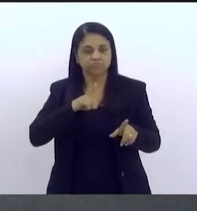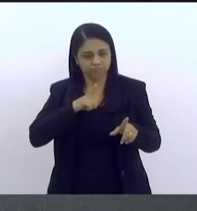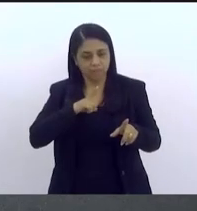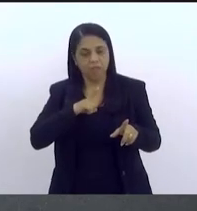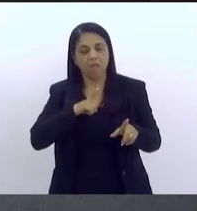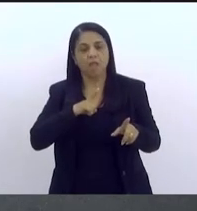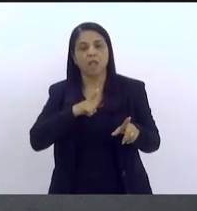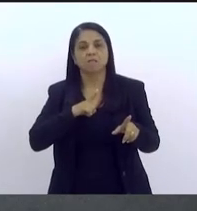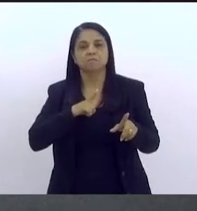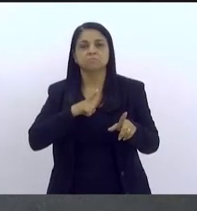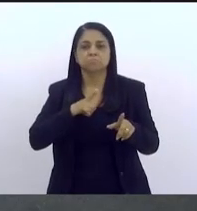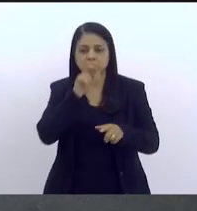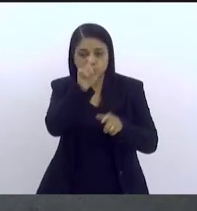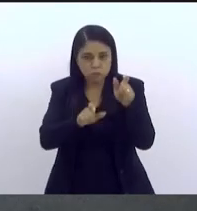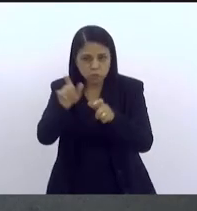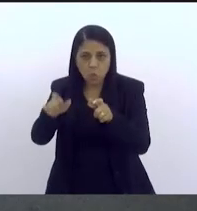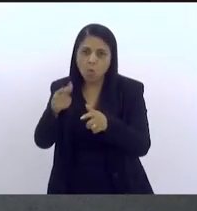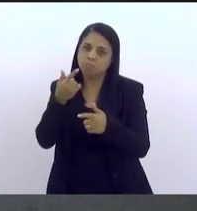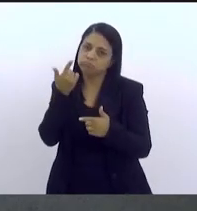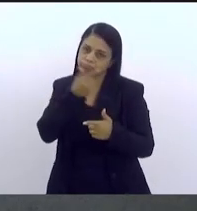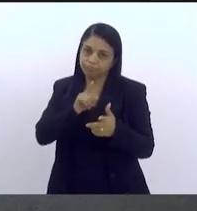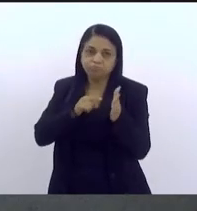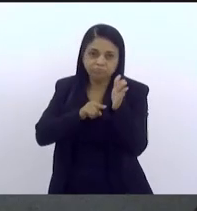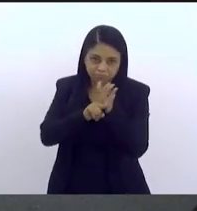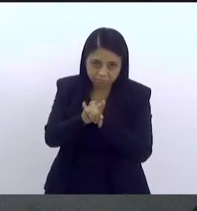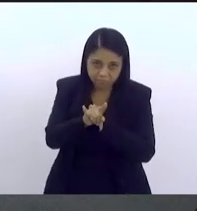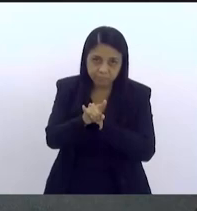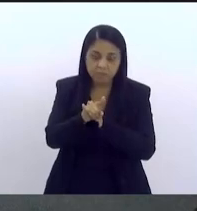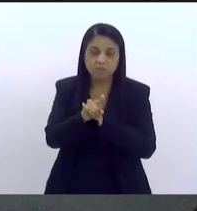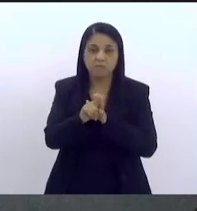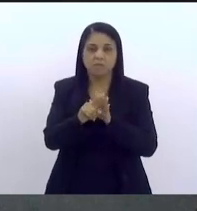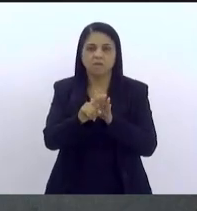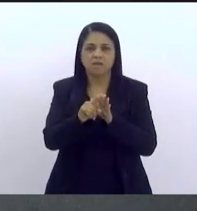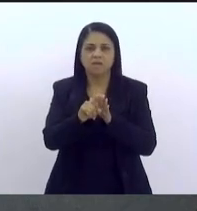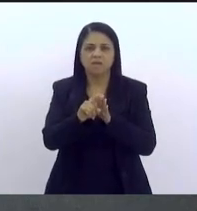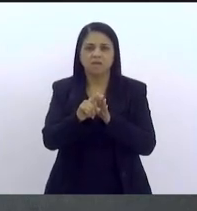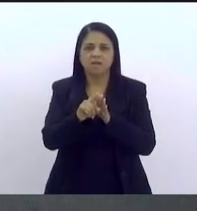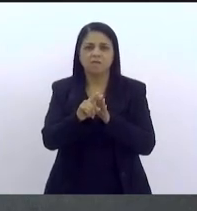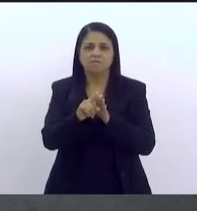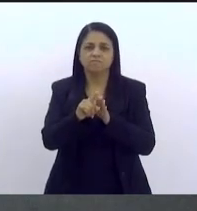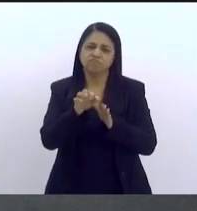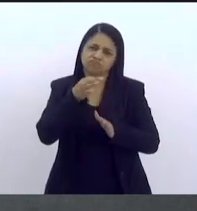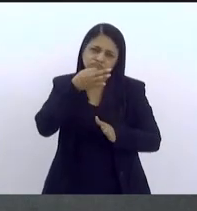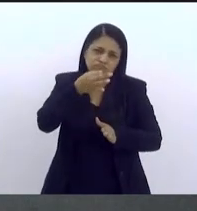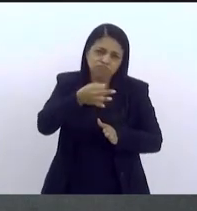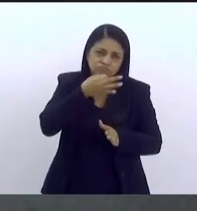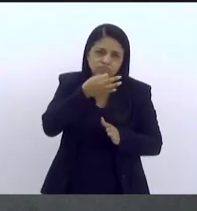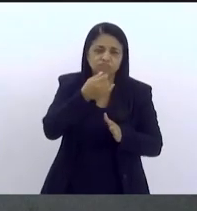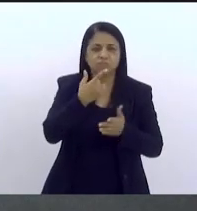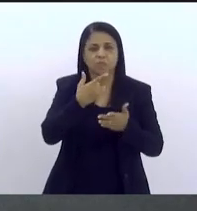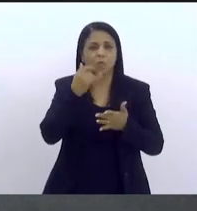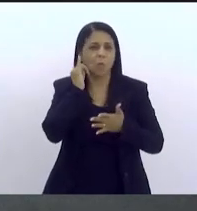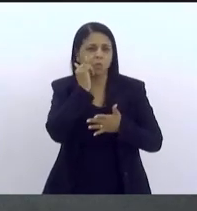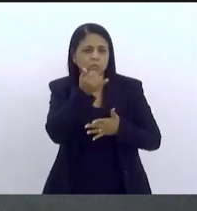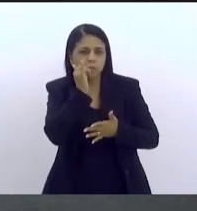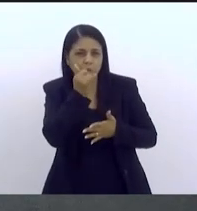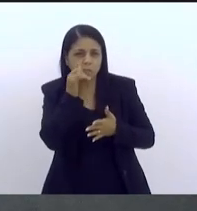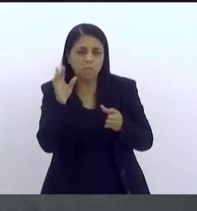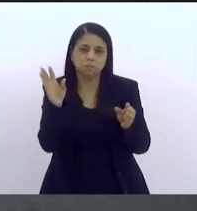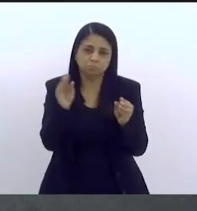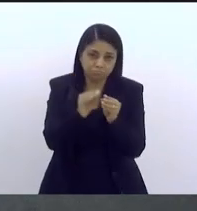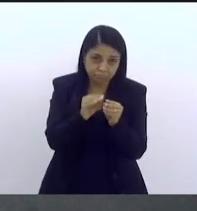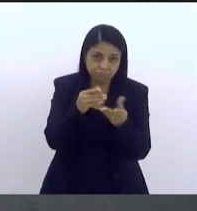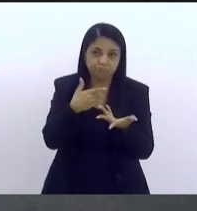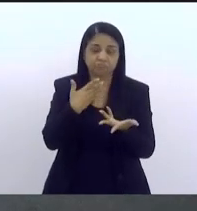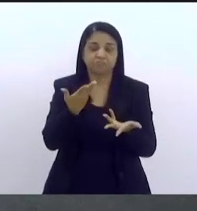pessoas se manifestem portanto não será uma pergunta será um comentário um depoimento breve e